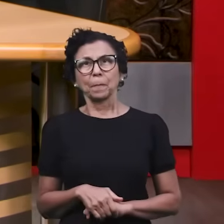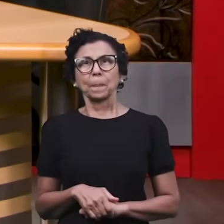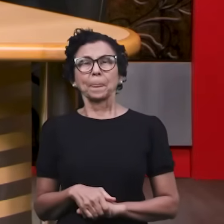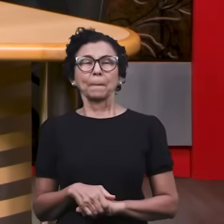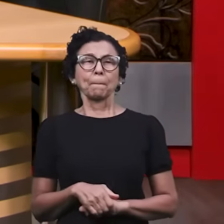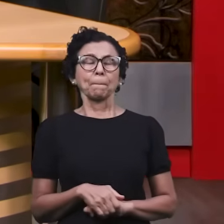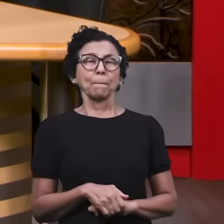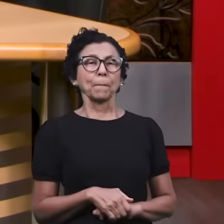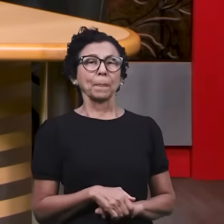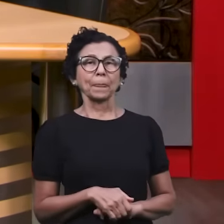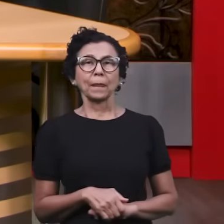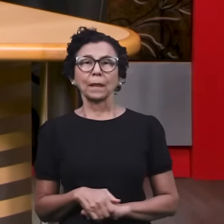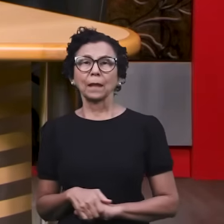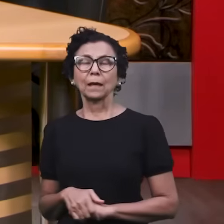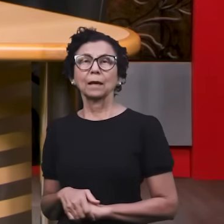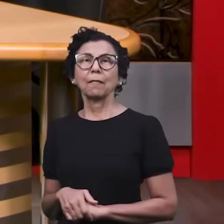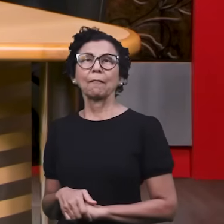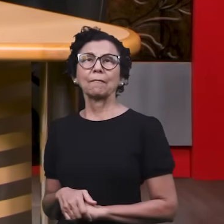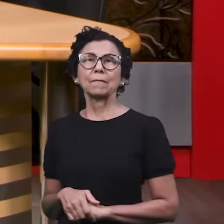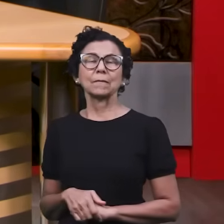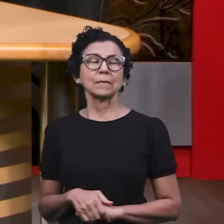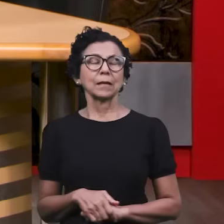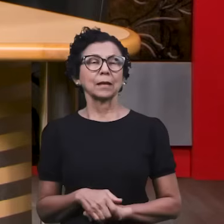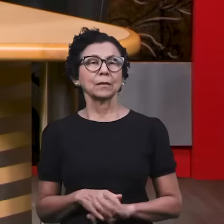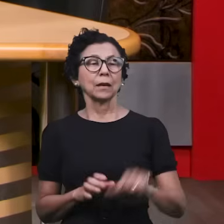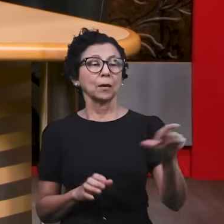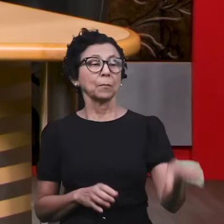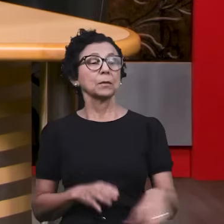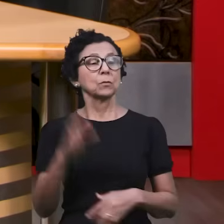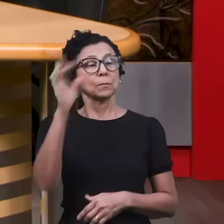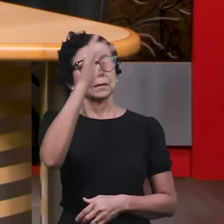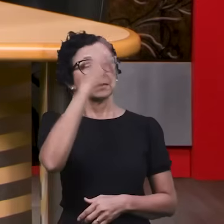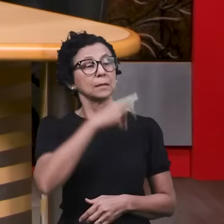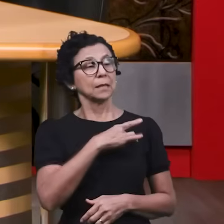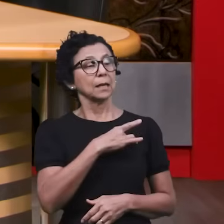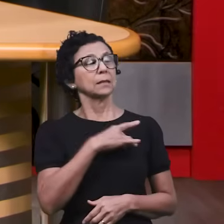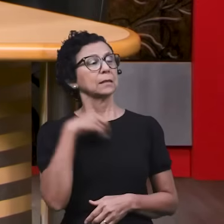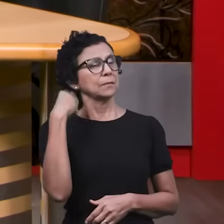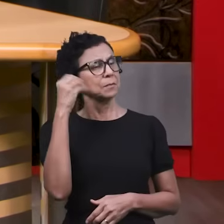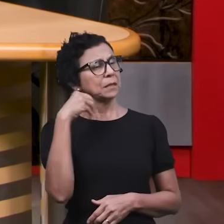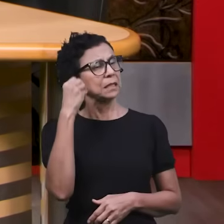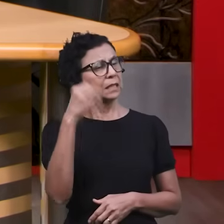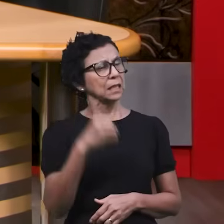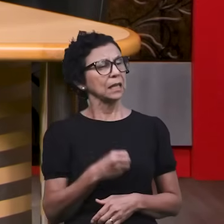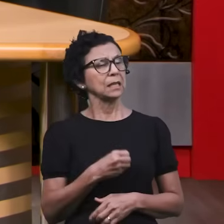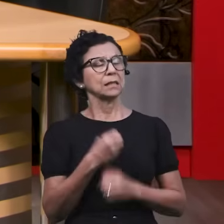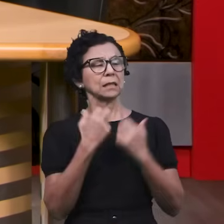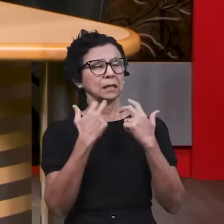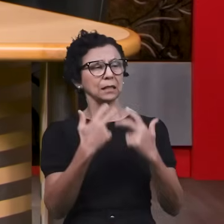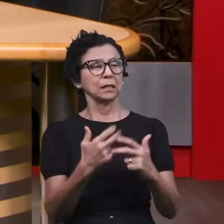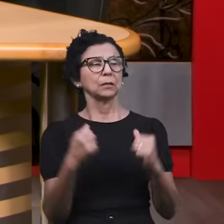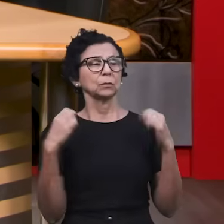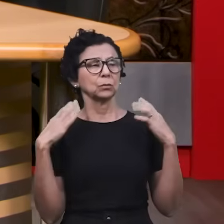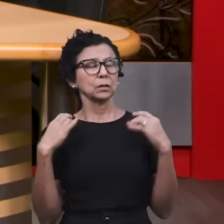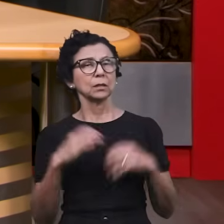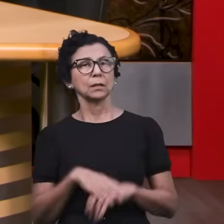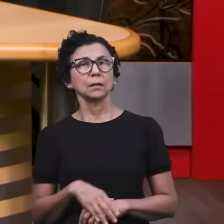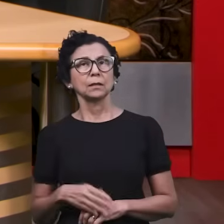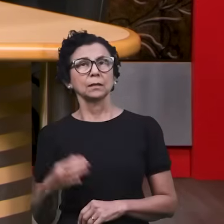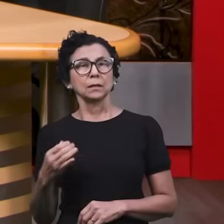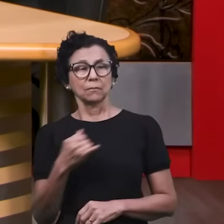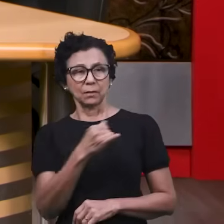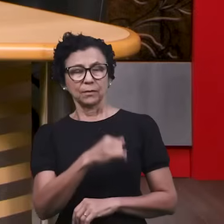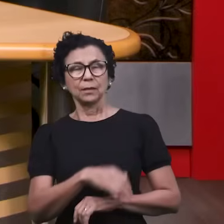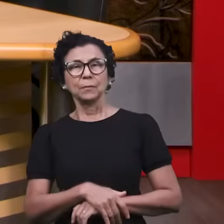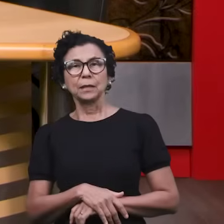vai chegar para um irmão ali, que foi batizado com o Espírito Santo, que teve uma experiência e que tal, falou línguas, aquela coisa. Tu vai falar para ele que batismo com o Espírito